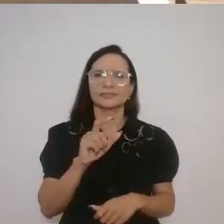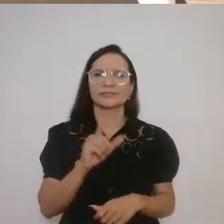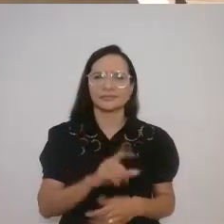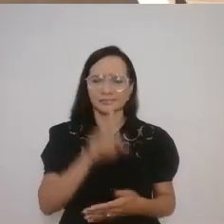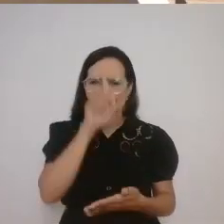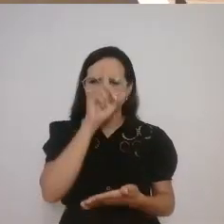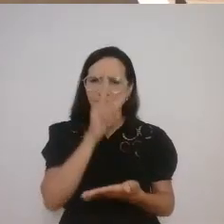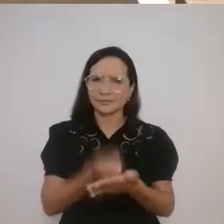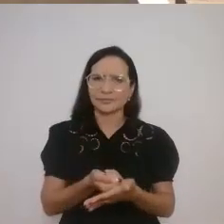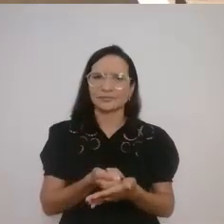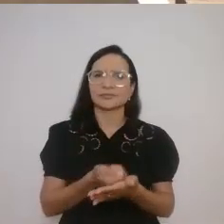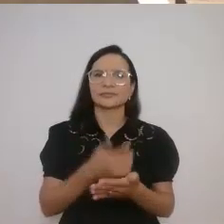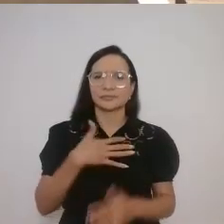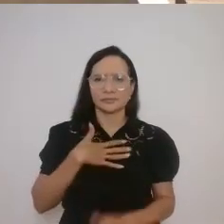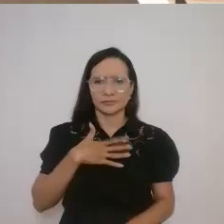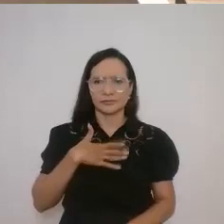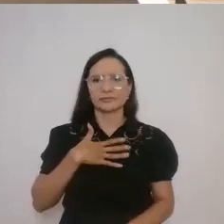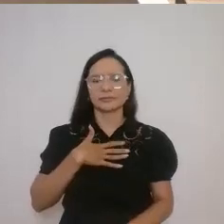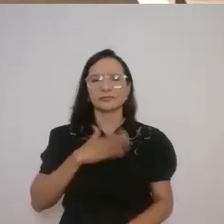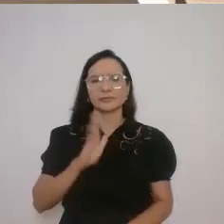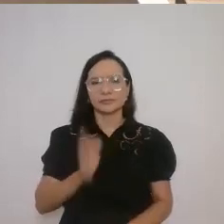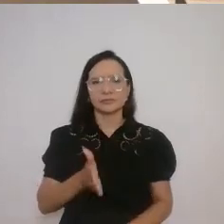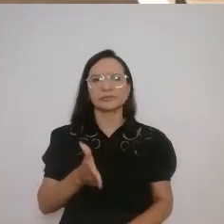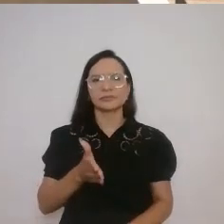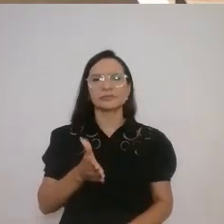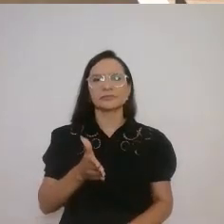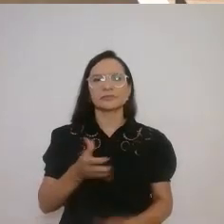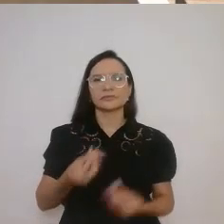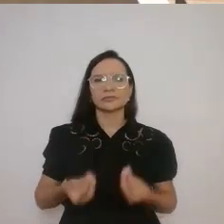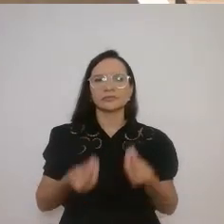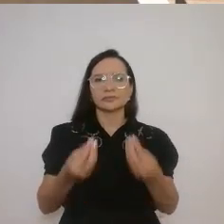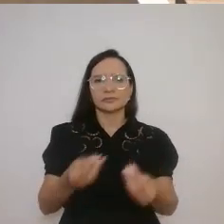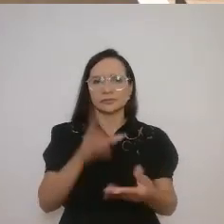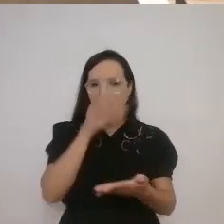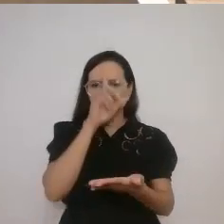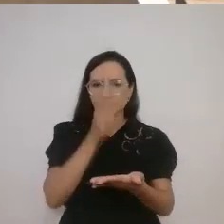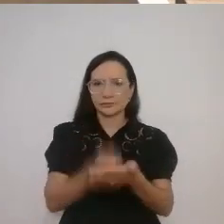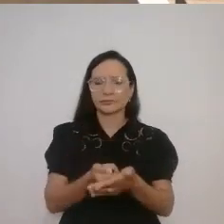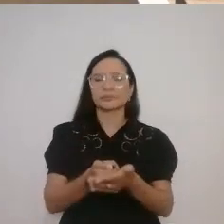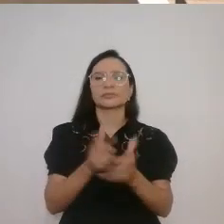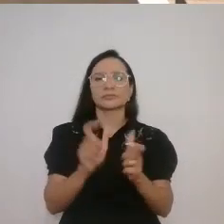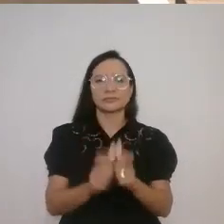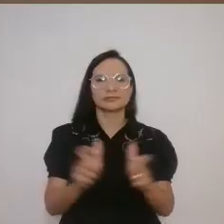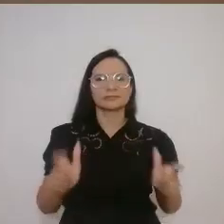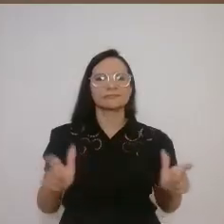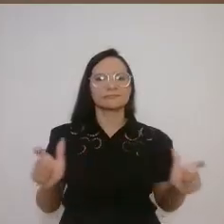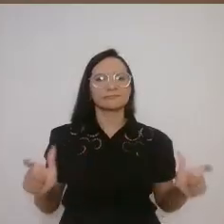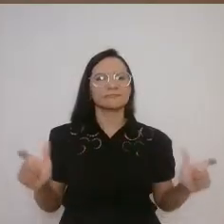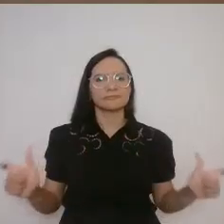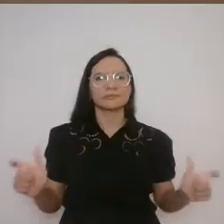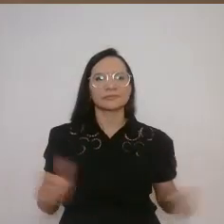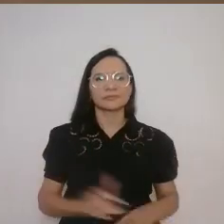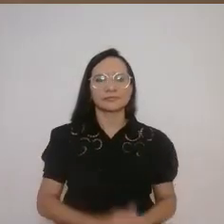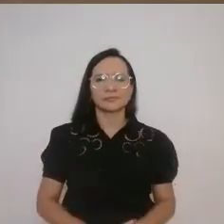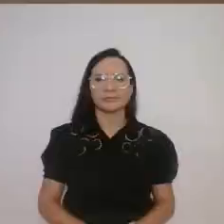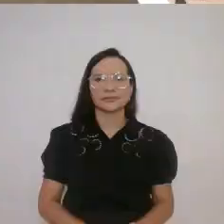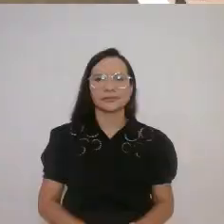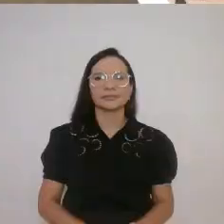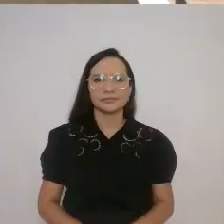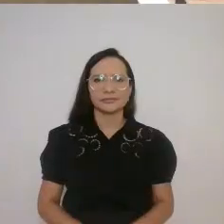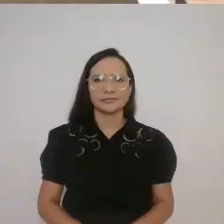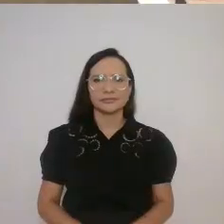a decisão em um dos recursos que eu analisei. E eu dei o efeito ampliativo. Isso é para ser discutido com uma sessão nossa administrativa. Perfeito. O